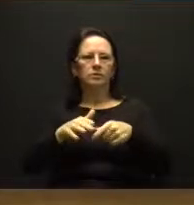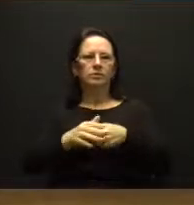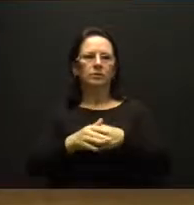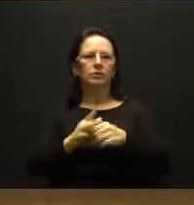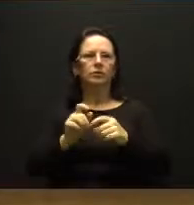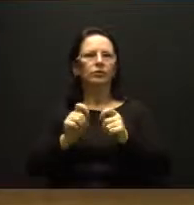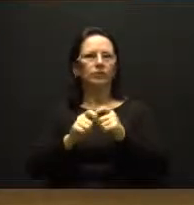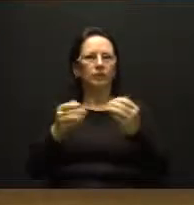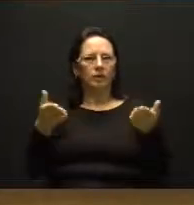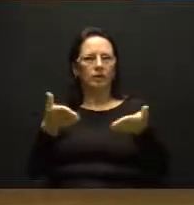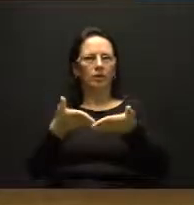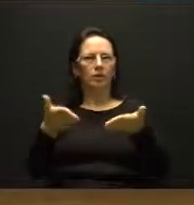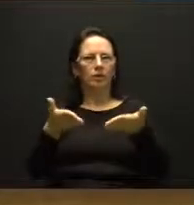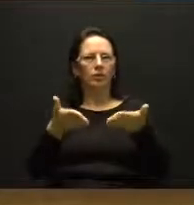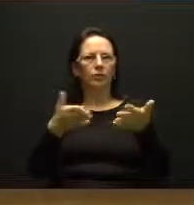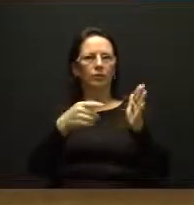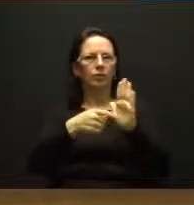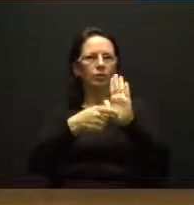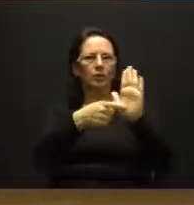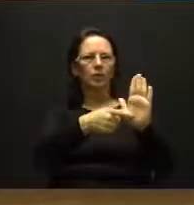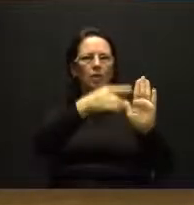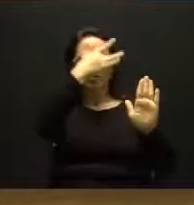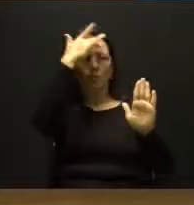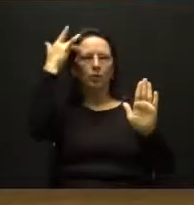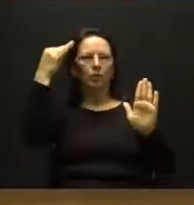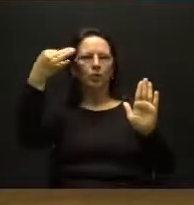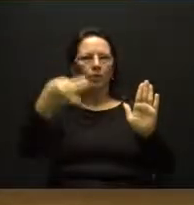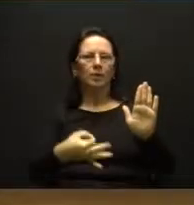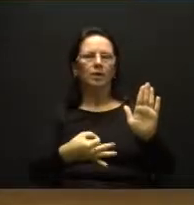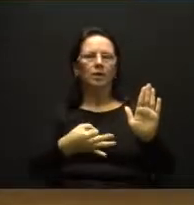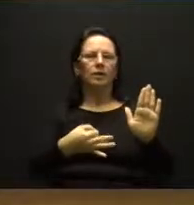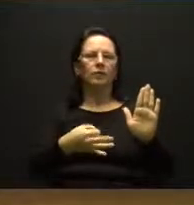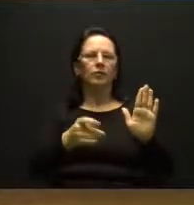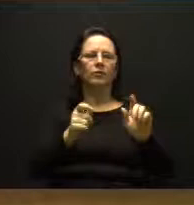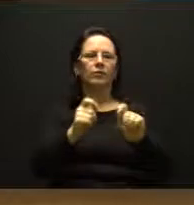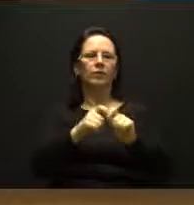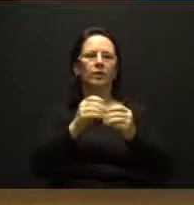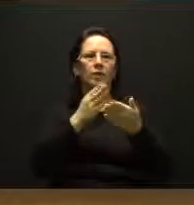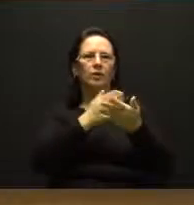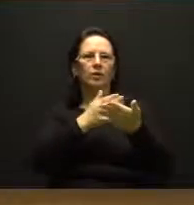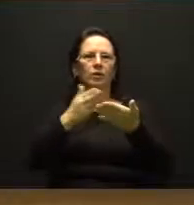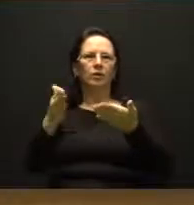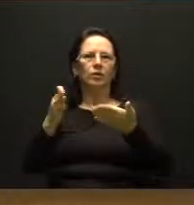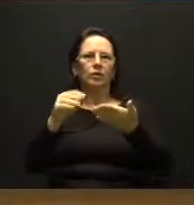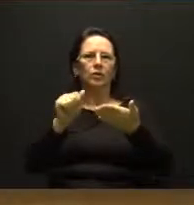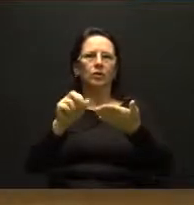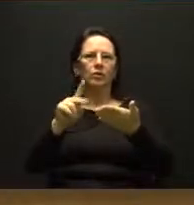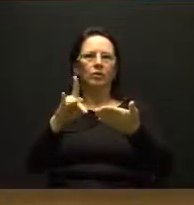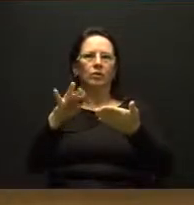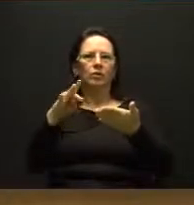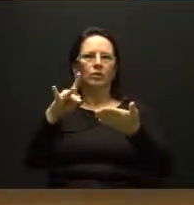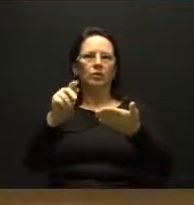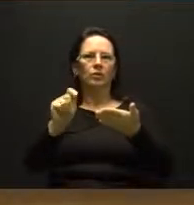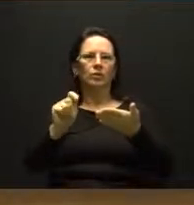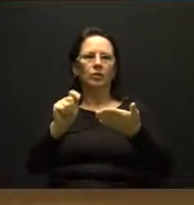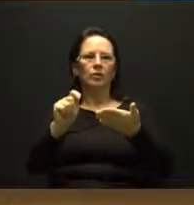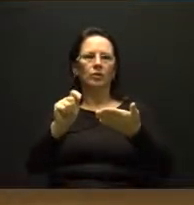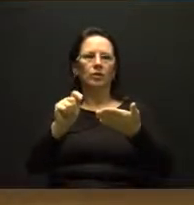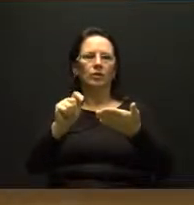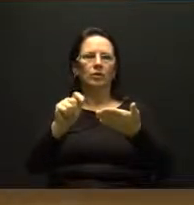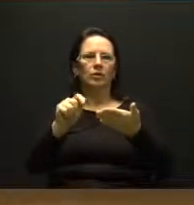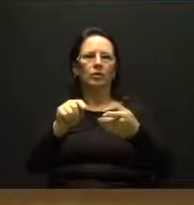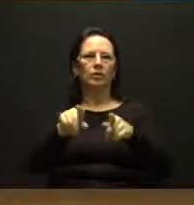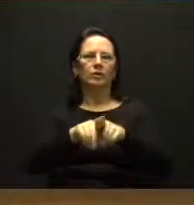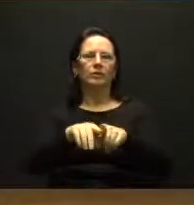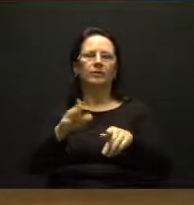sendo feita agora foi indicado a pessoa correta para fazer a parte de auditoria liquidação